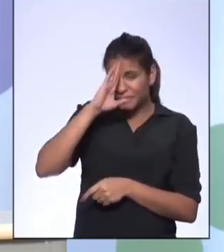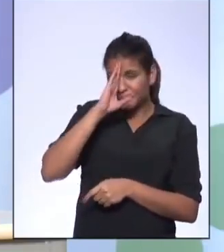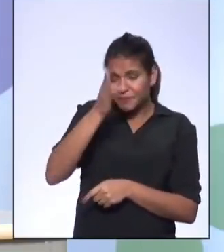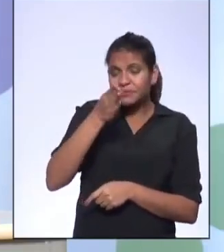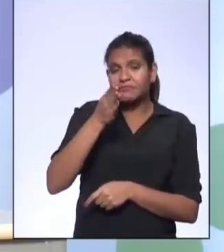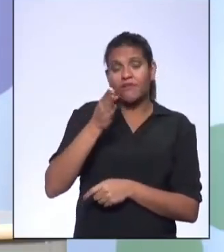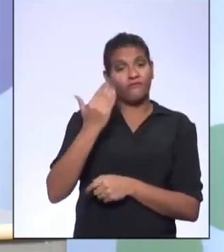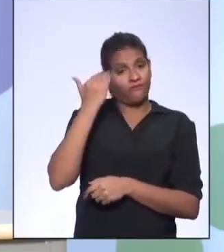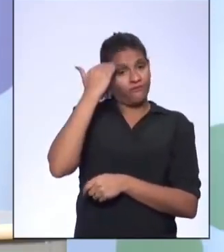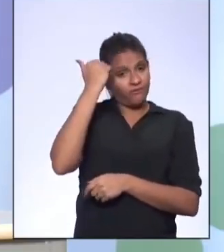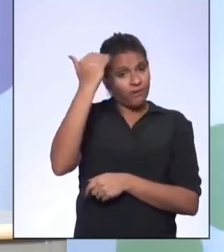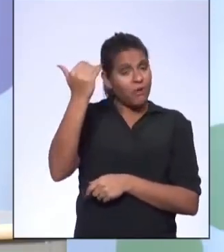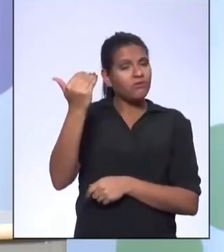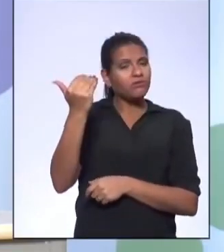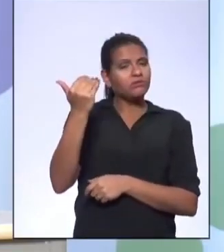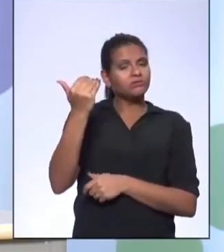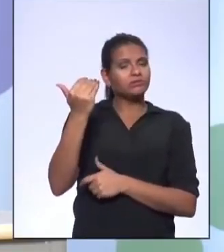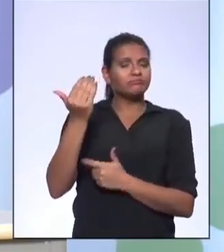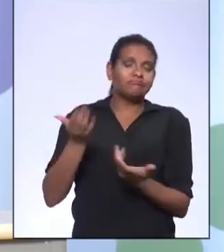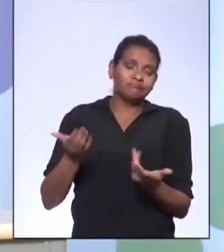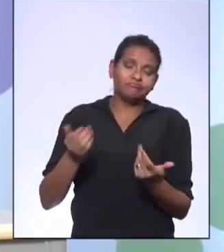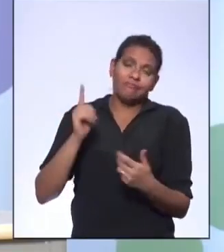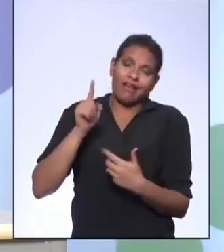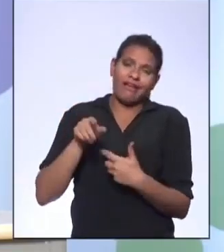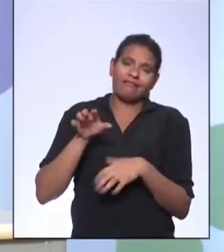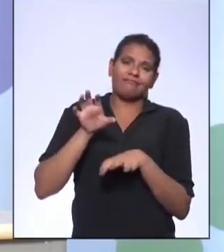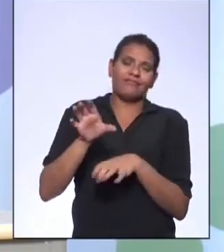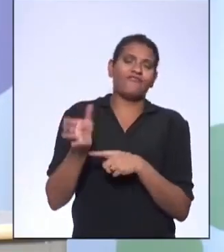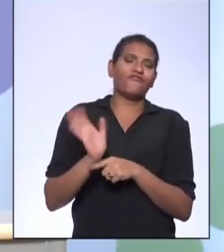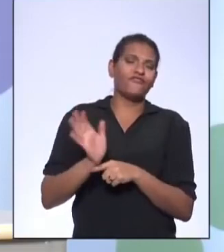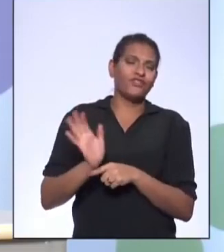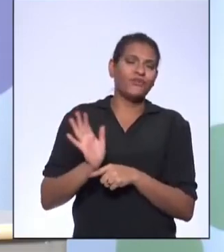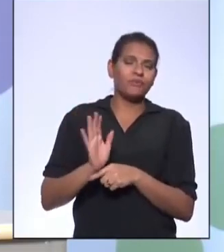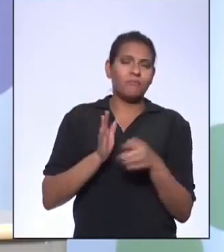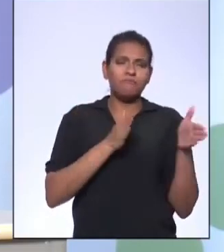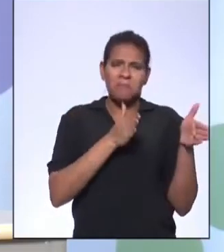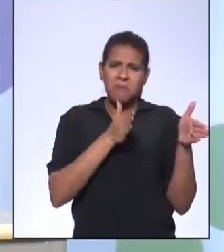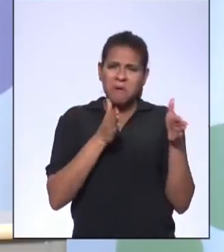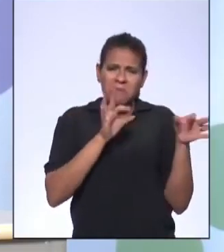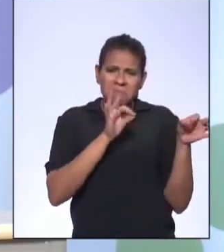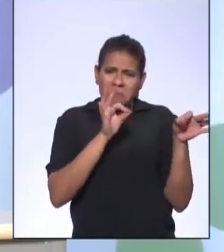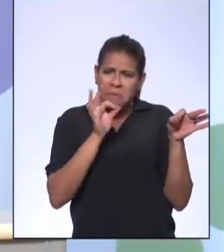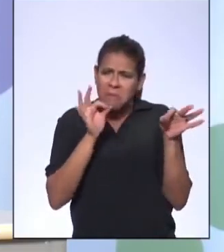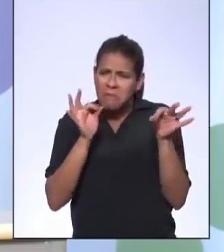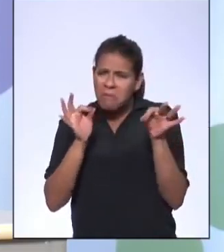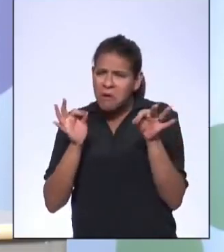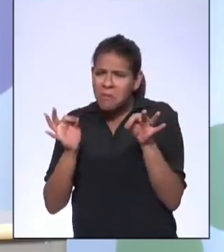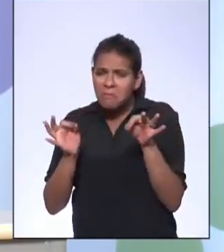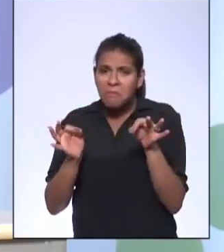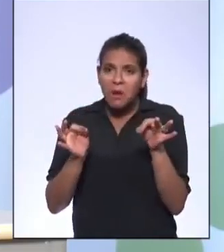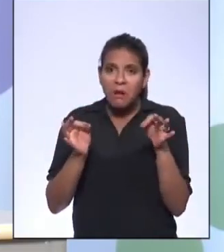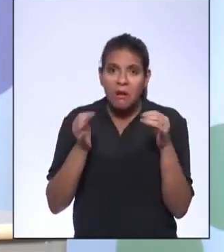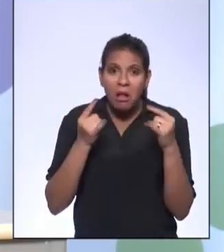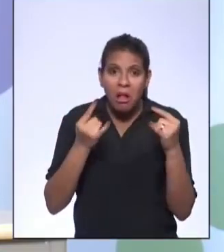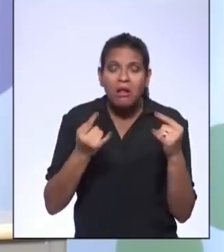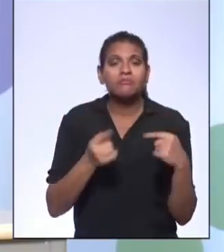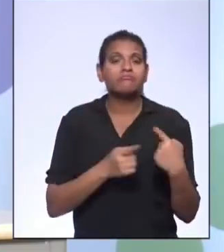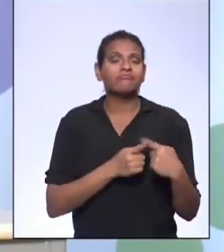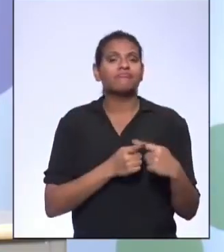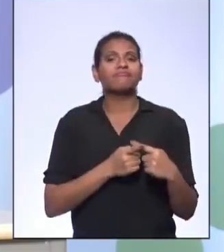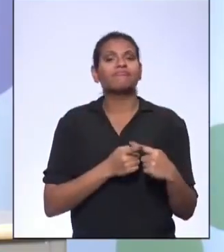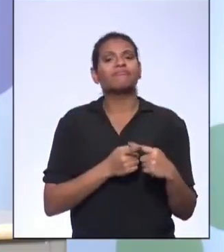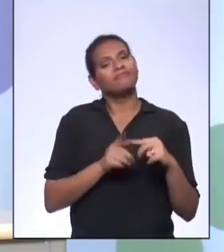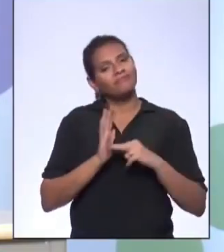ele tem um formato, né, e esse formato ele é pensado de uma maneira para vender. Então, nós precisamos ficar